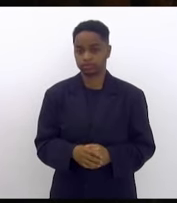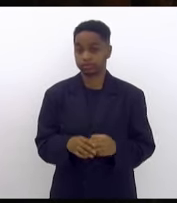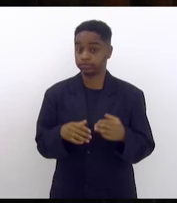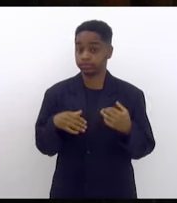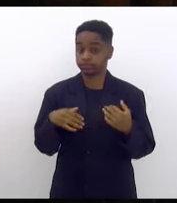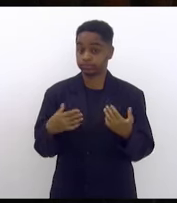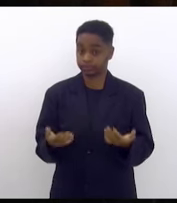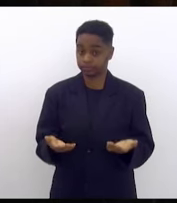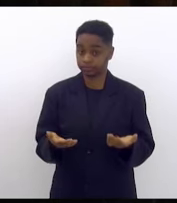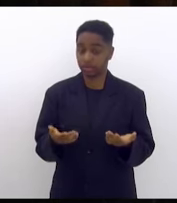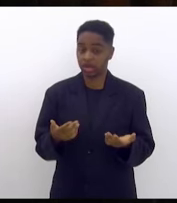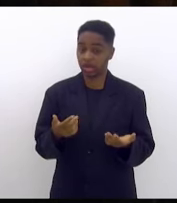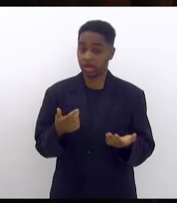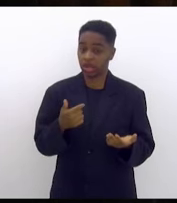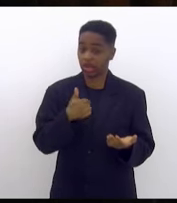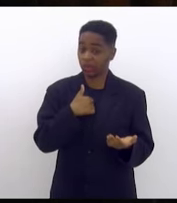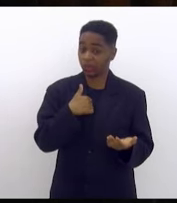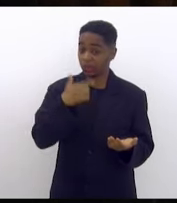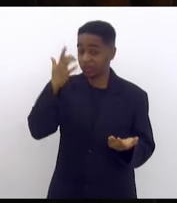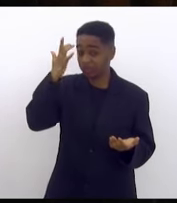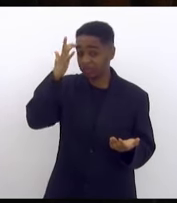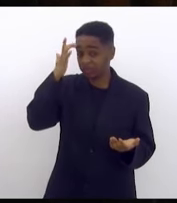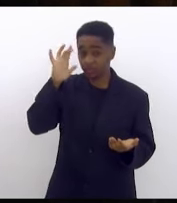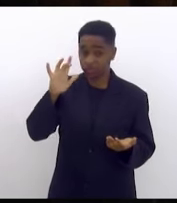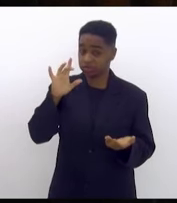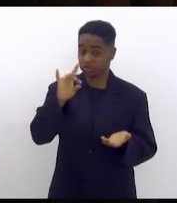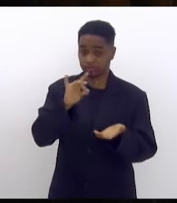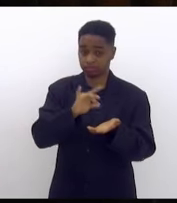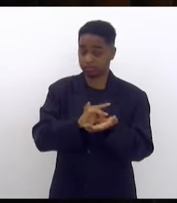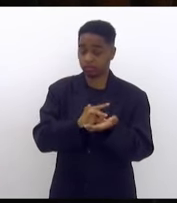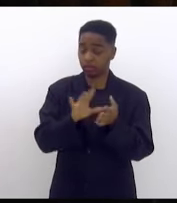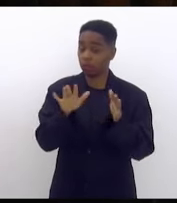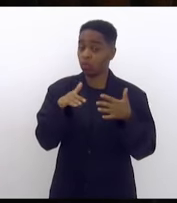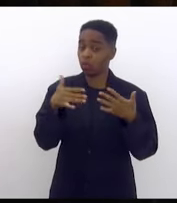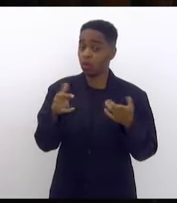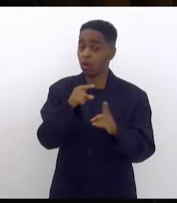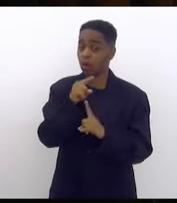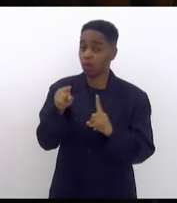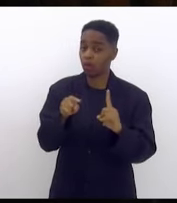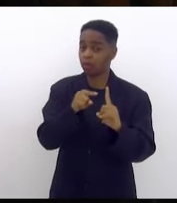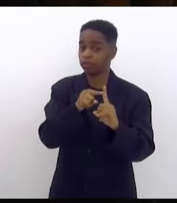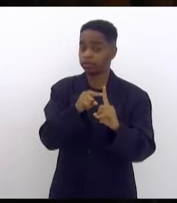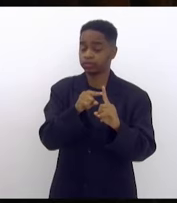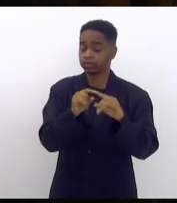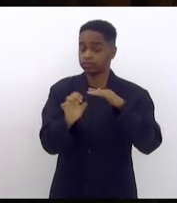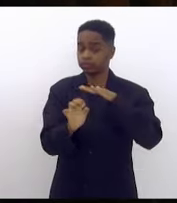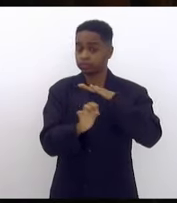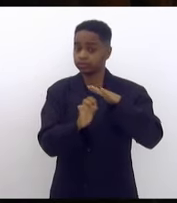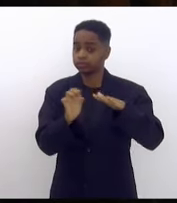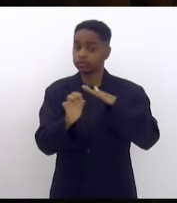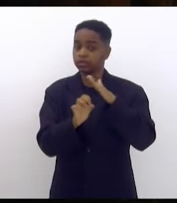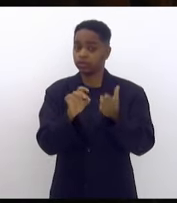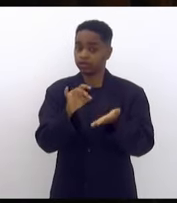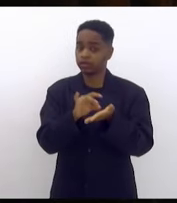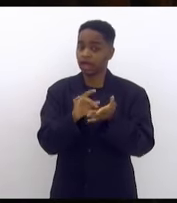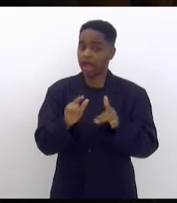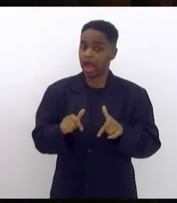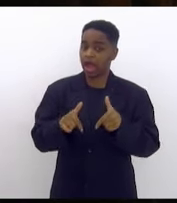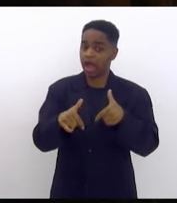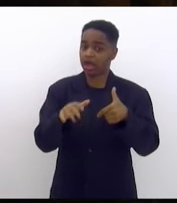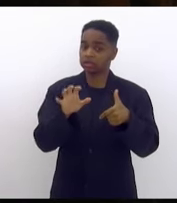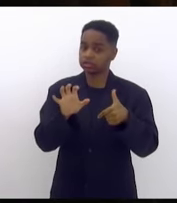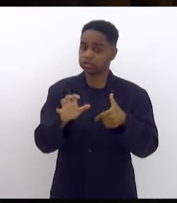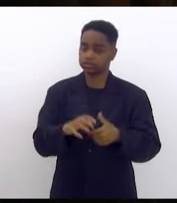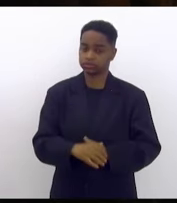Aliás, eu não sei com que finalidade a empresa está praticando esse